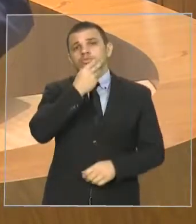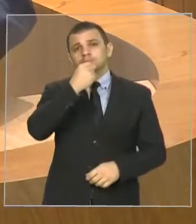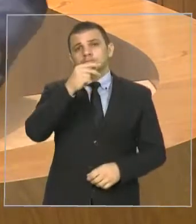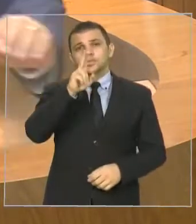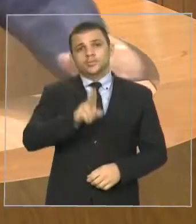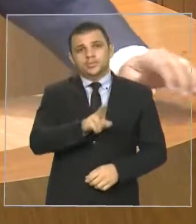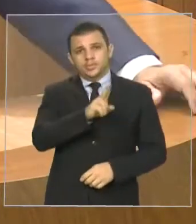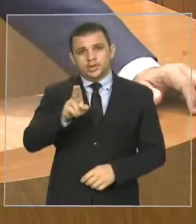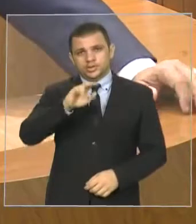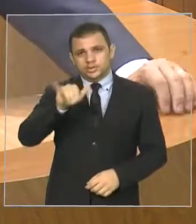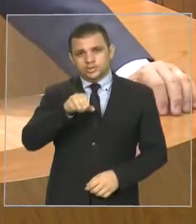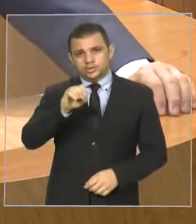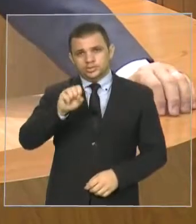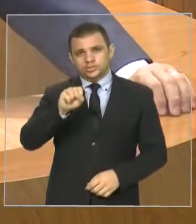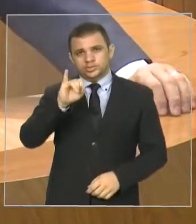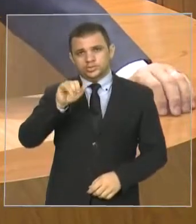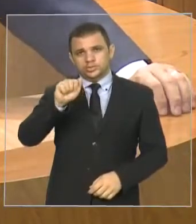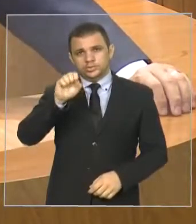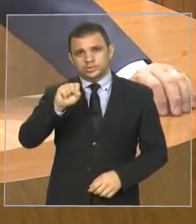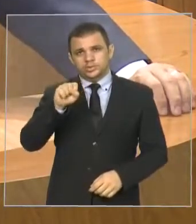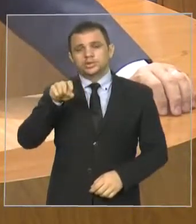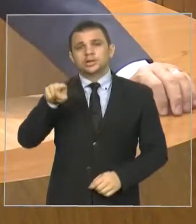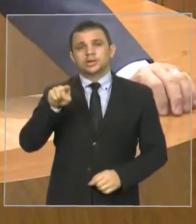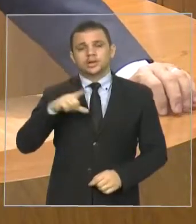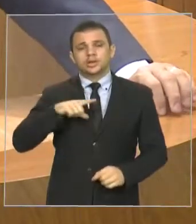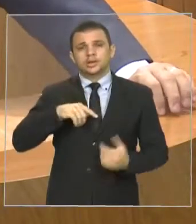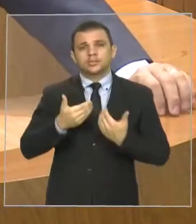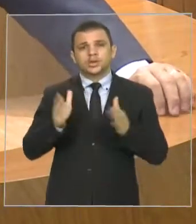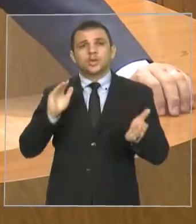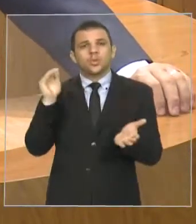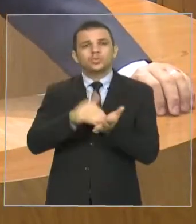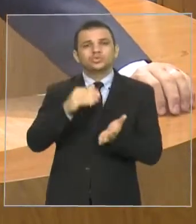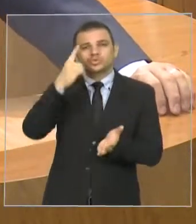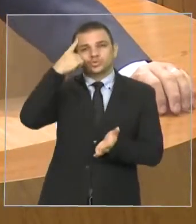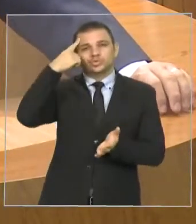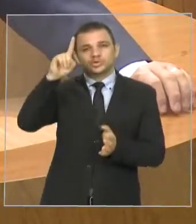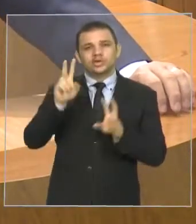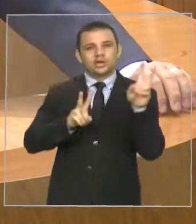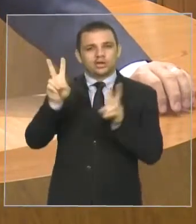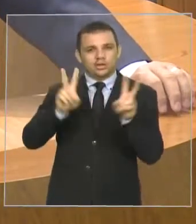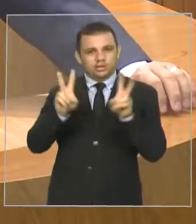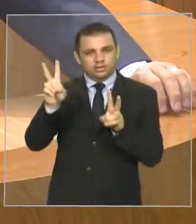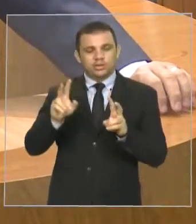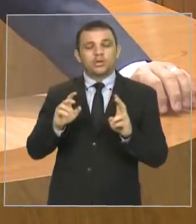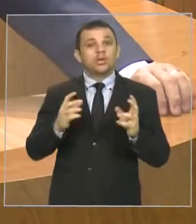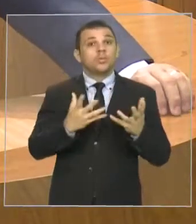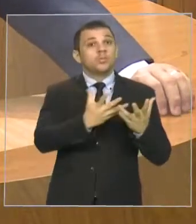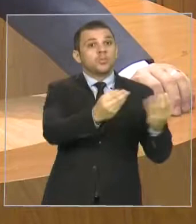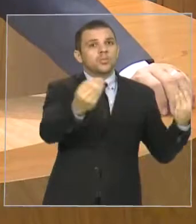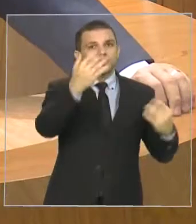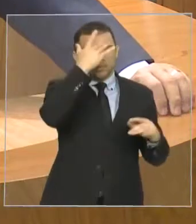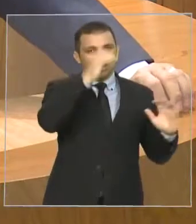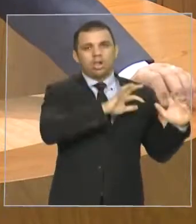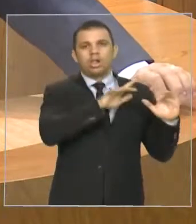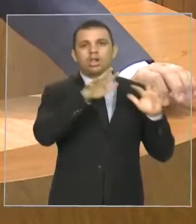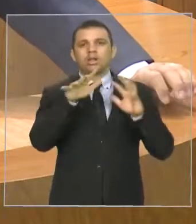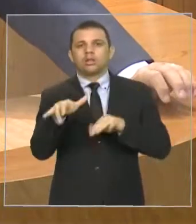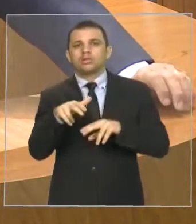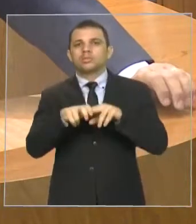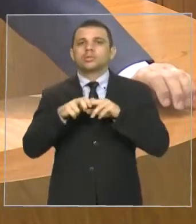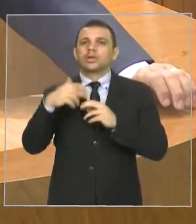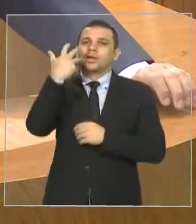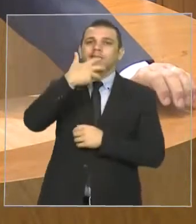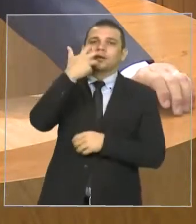em peritoró e uma multidão esperava pela apresentação dos cantores na última noite